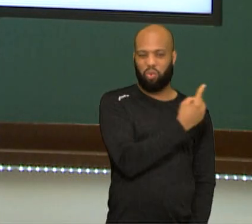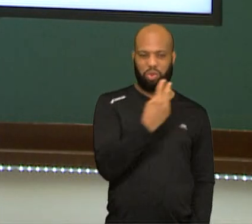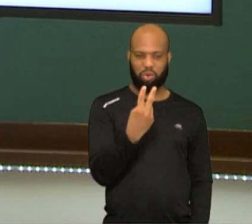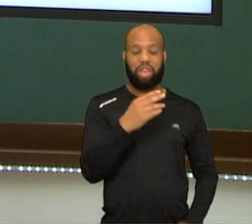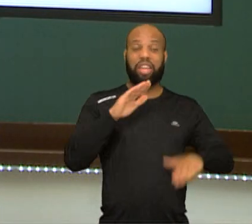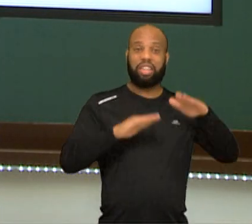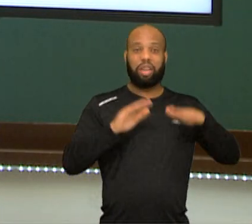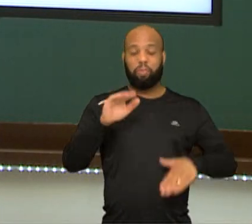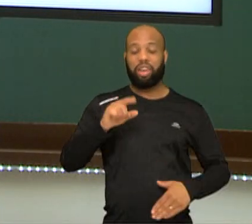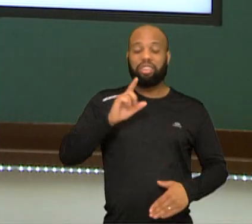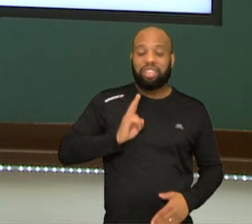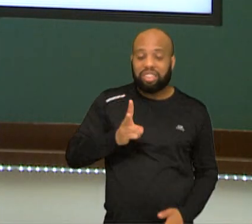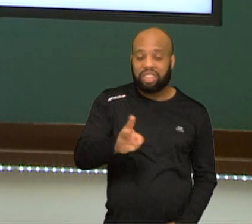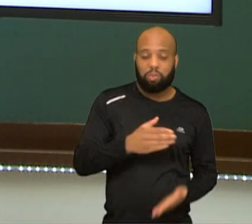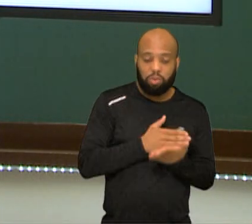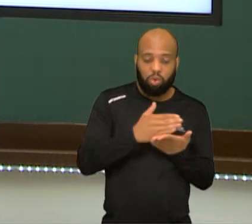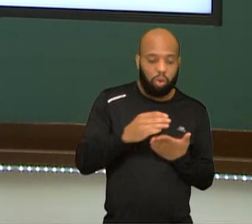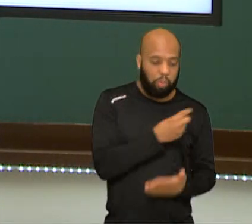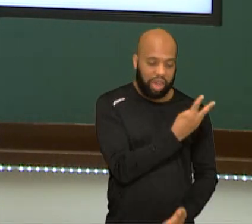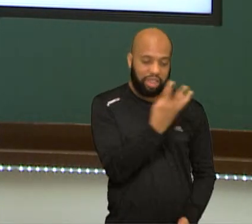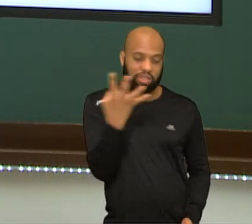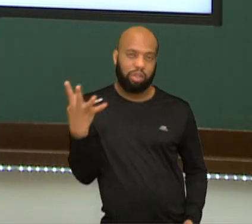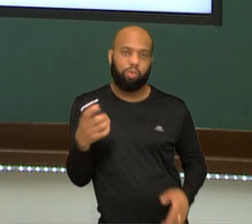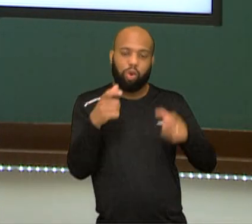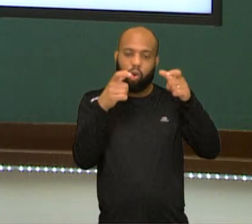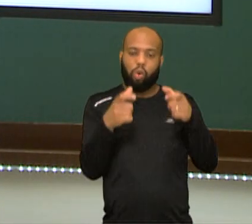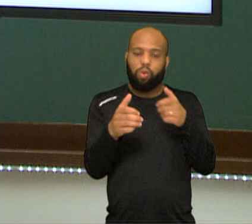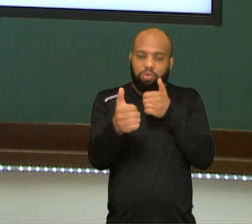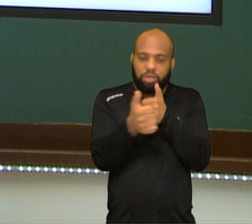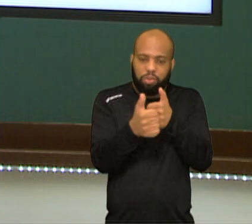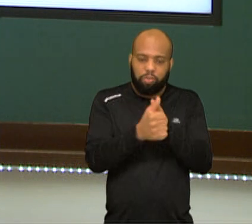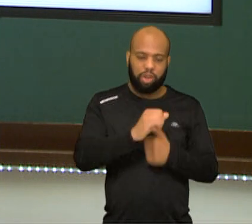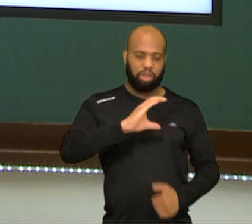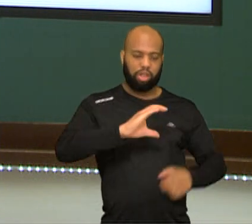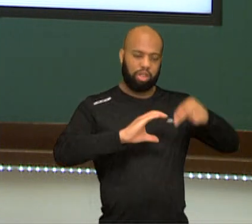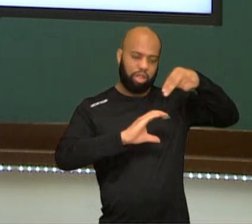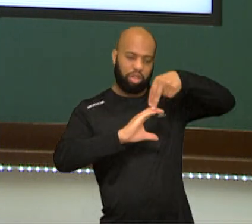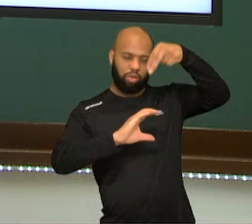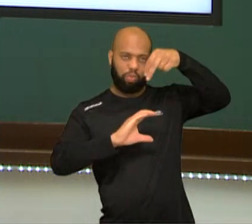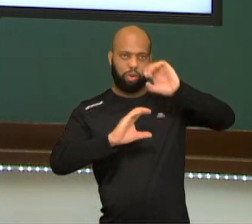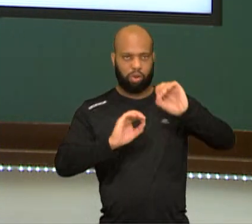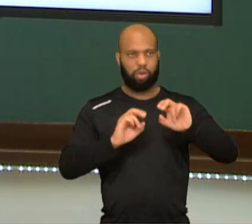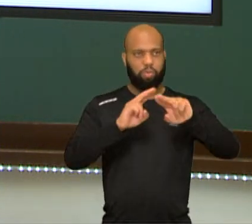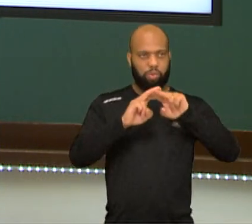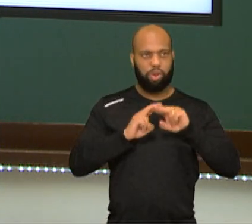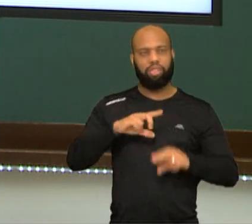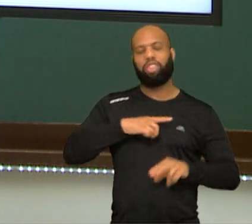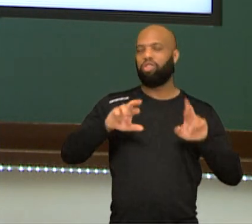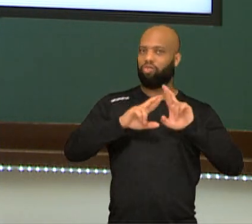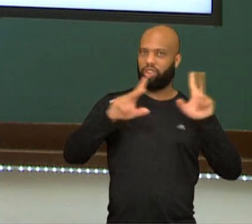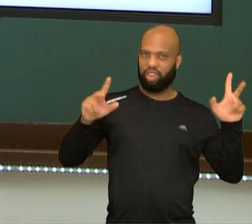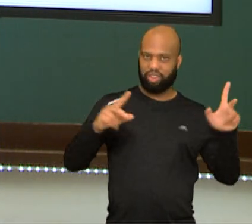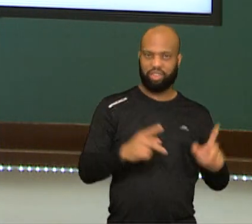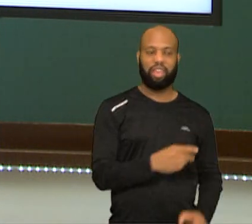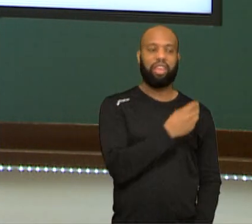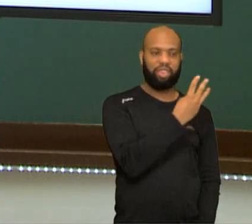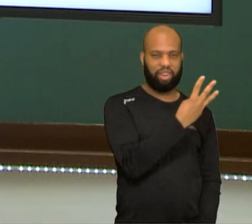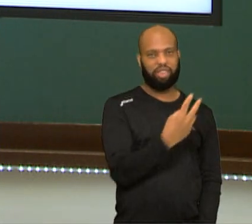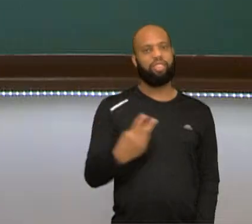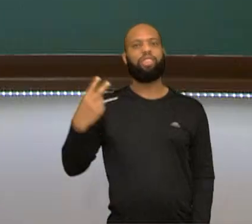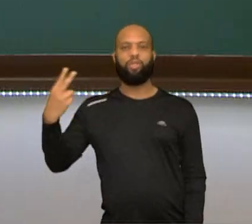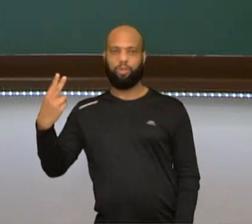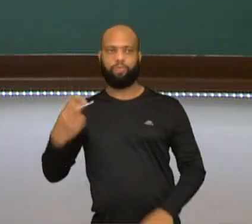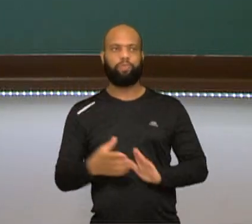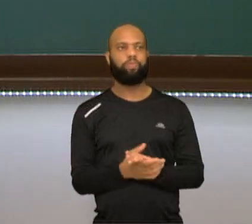isso, esta é penta 2-ona e esse aqui penta 3-ona. Ah, e as